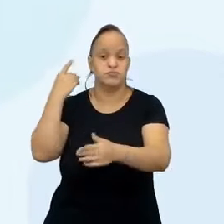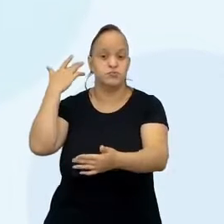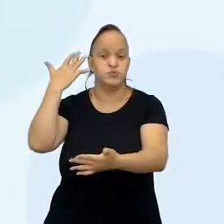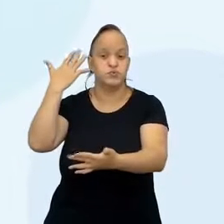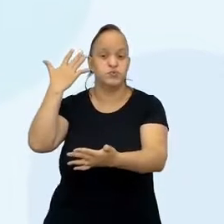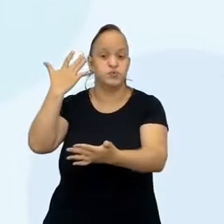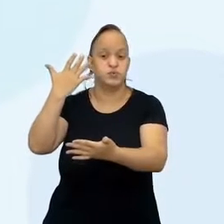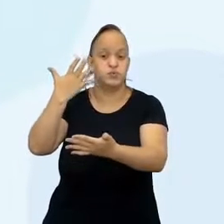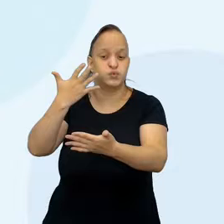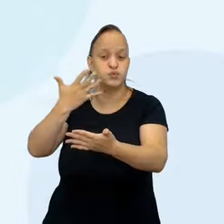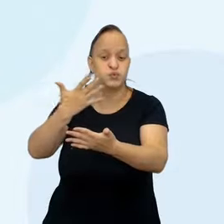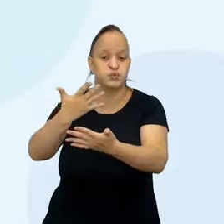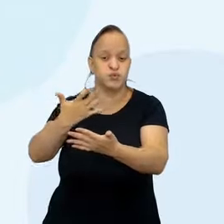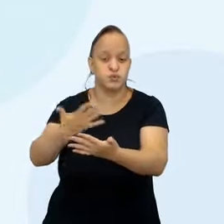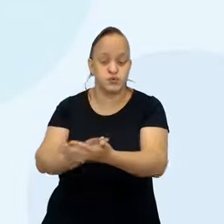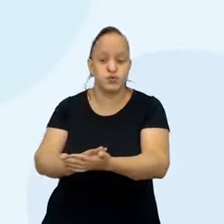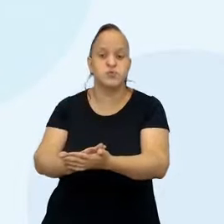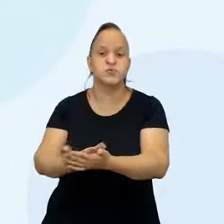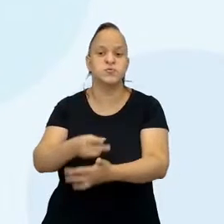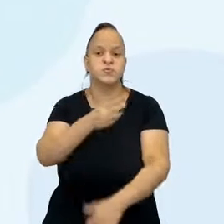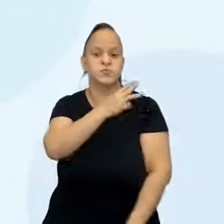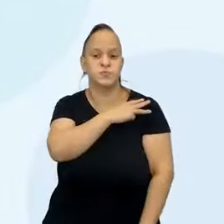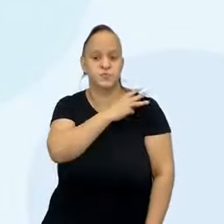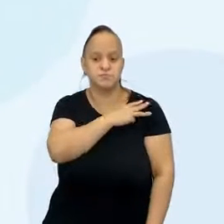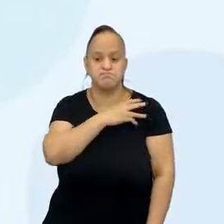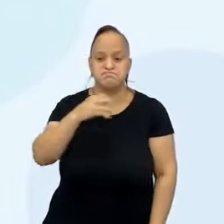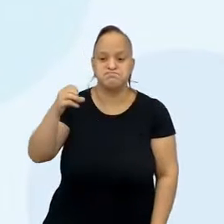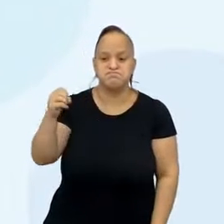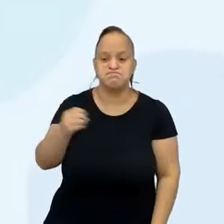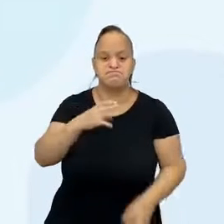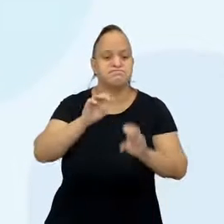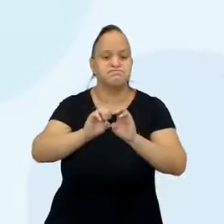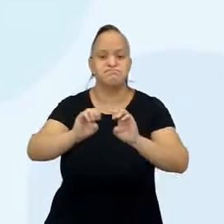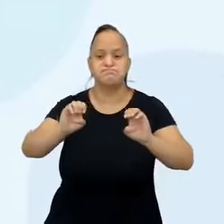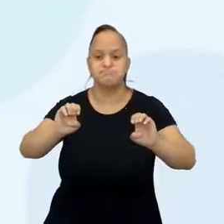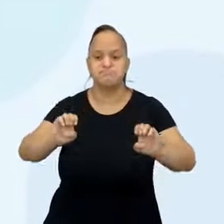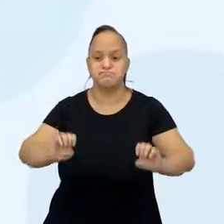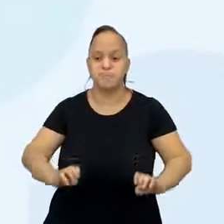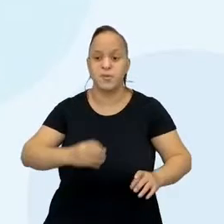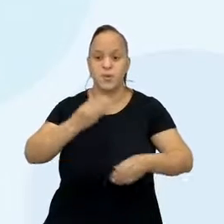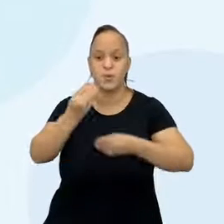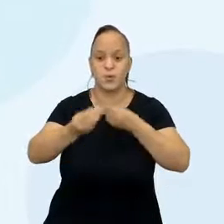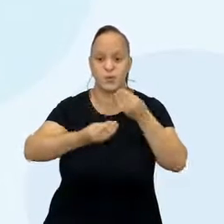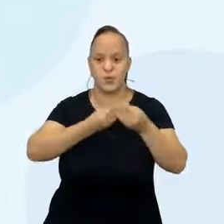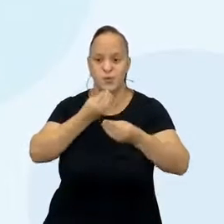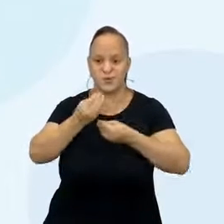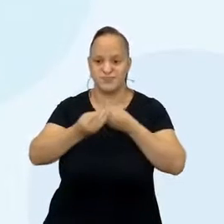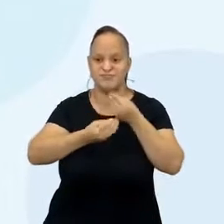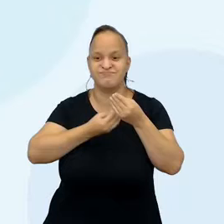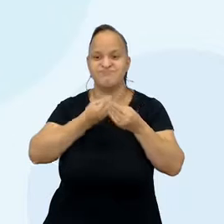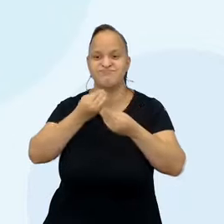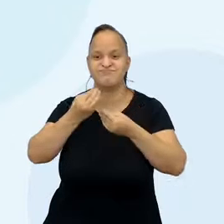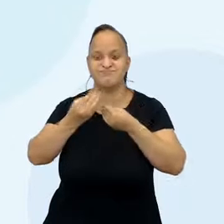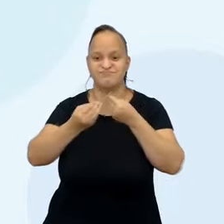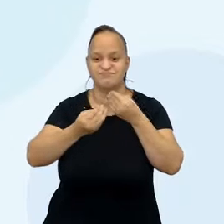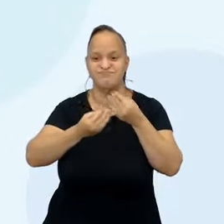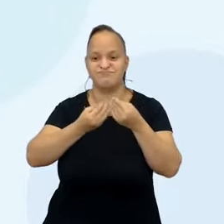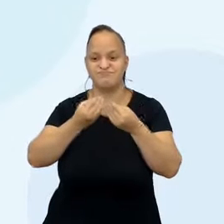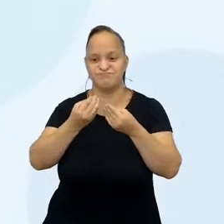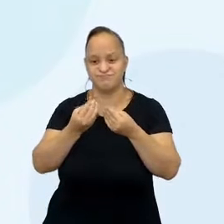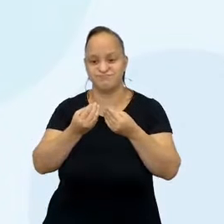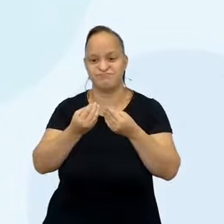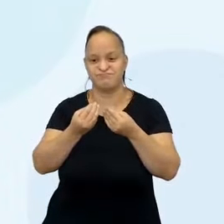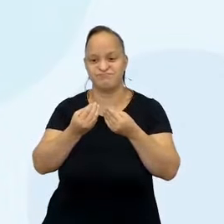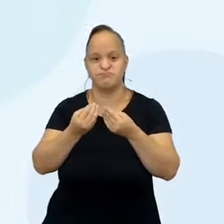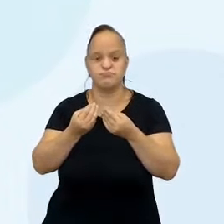retomar, né, o novo ensino médio, como que ele está estruturado. A gente vai falar das avaliações, né, começando ali na